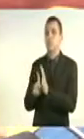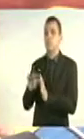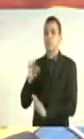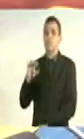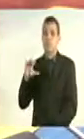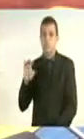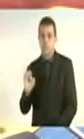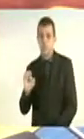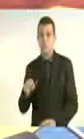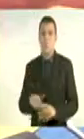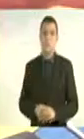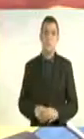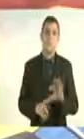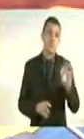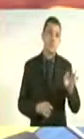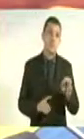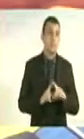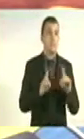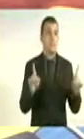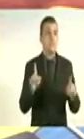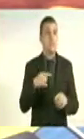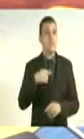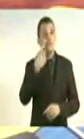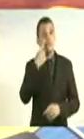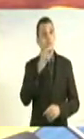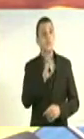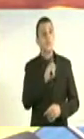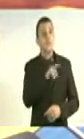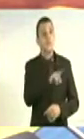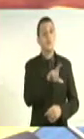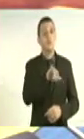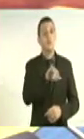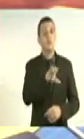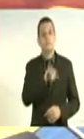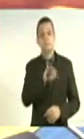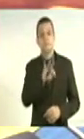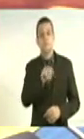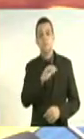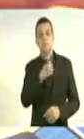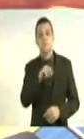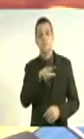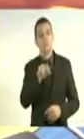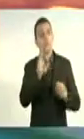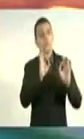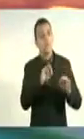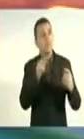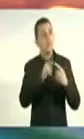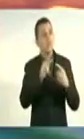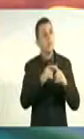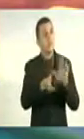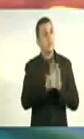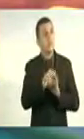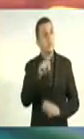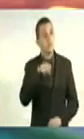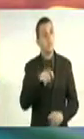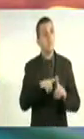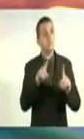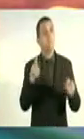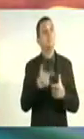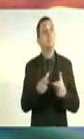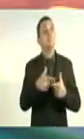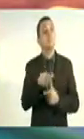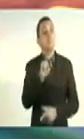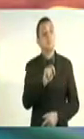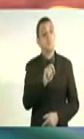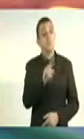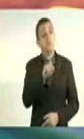licitação a arrepio da lei. Está sendo feito tudo legalmente na questão da comissão. A única coisa que está sendo questionado é a questão da legalidade ou